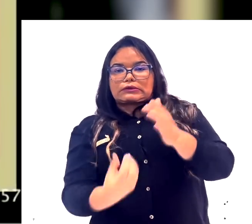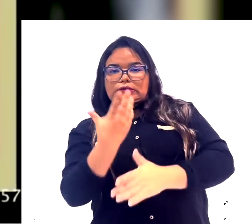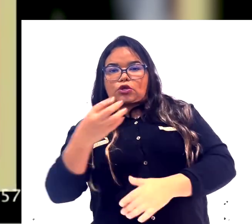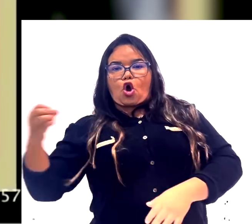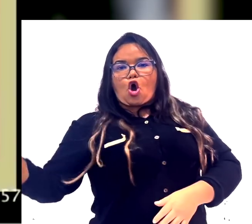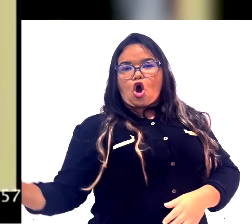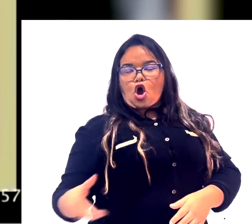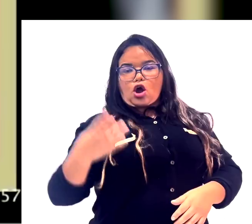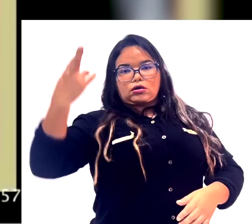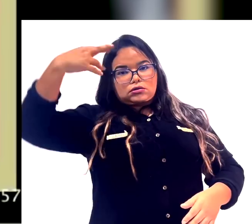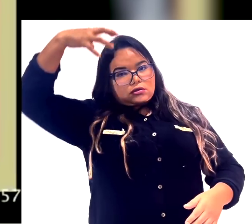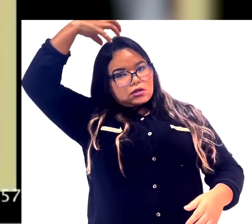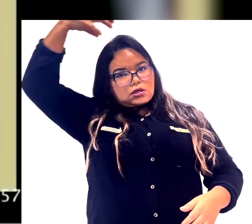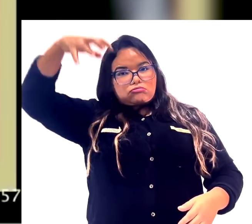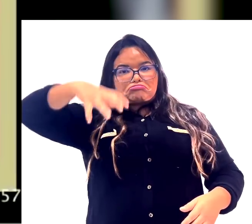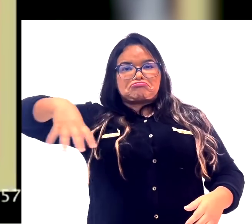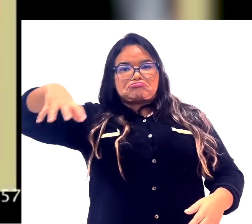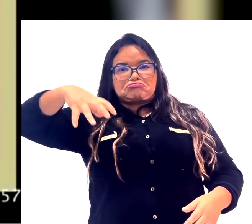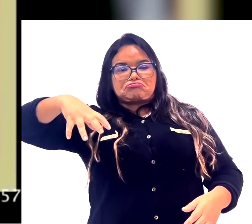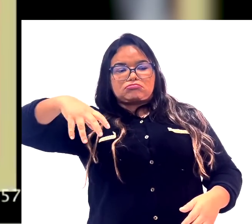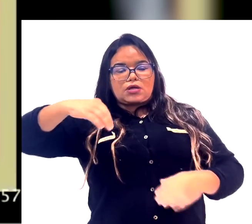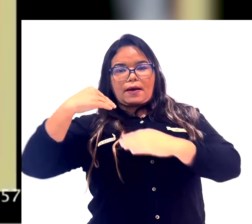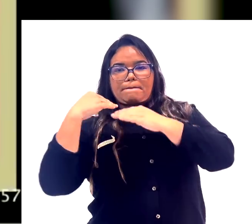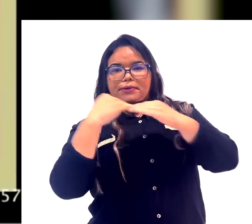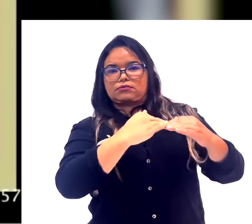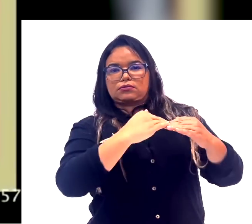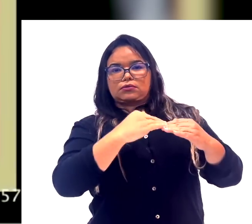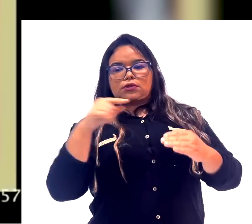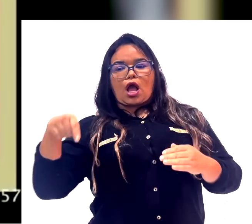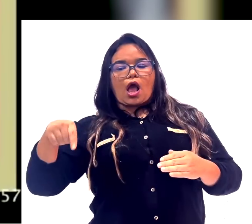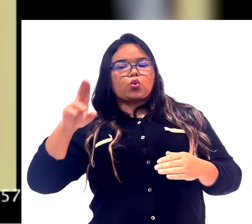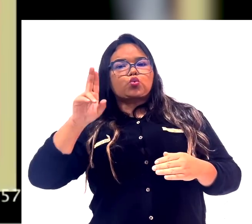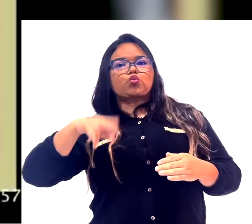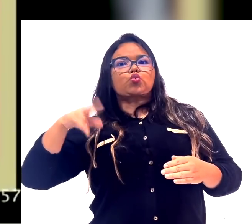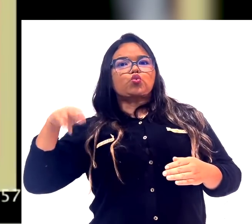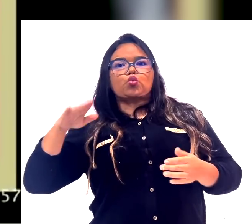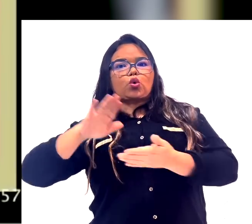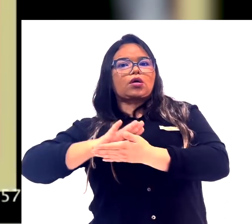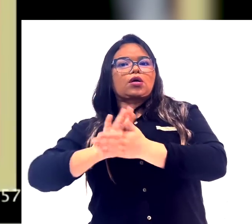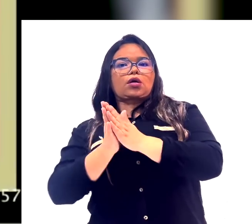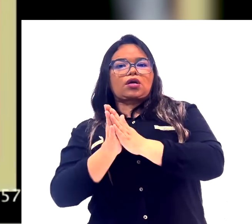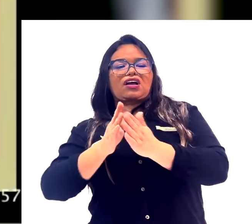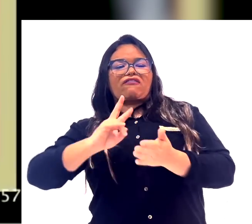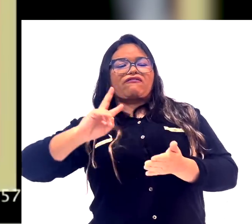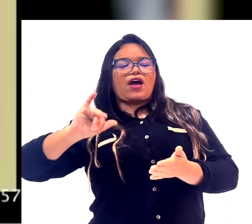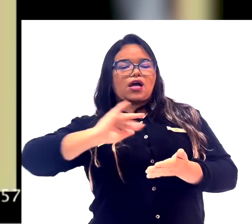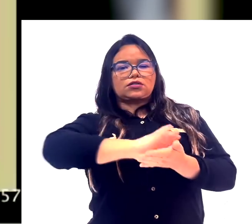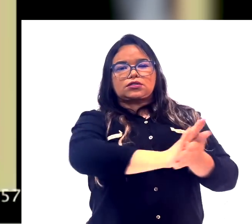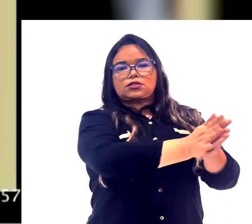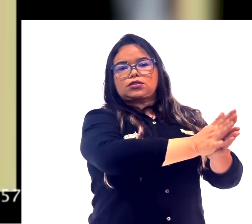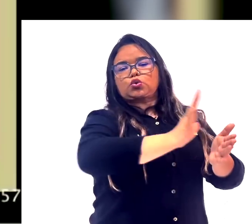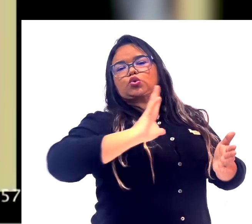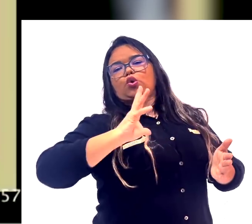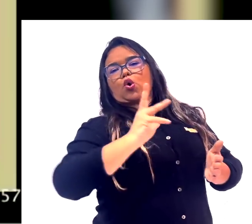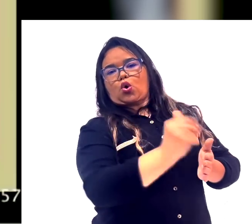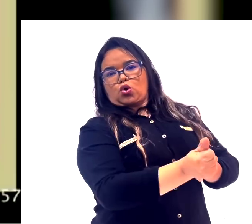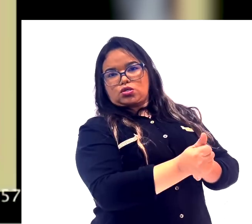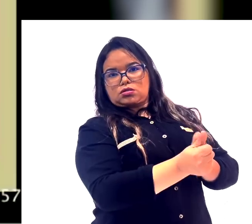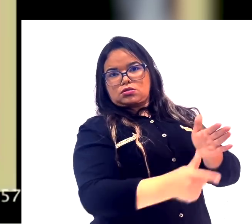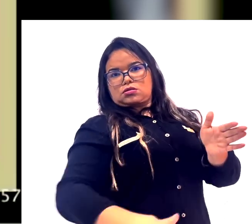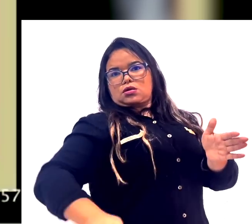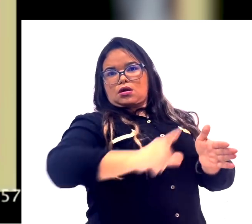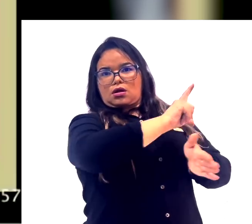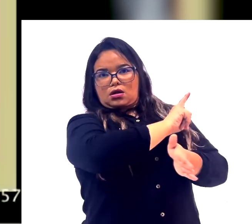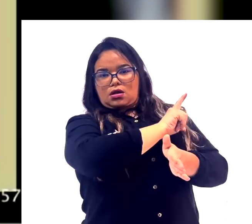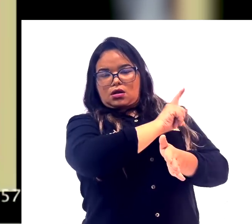passará a outro povo, e esmiuçará e consumirá todos esses reinos, mas ele mesmo